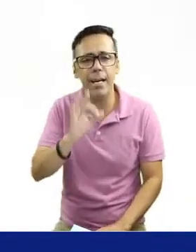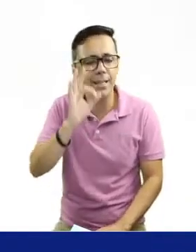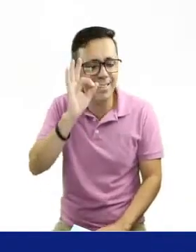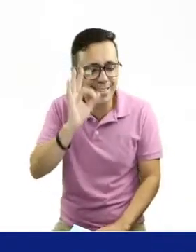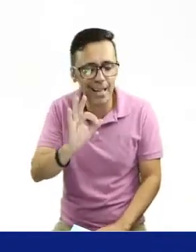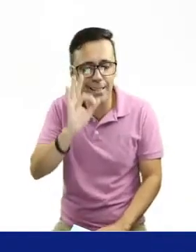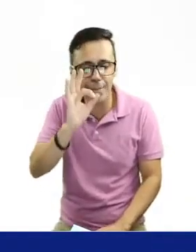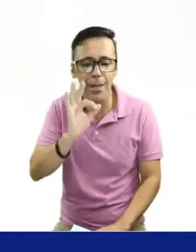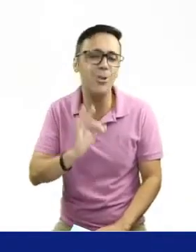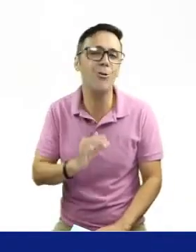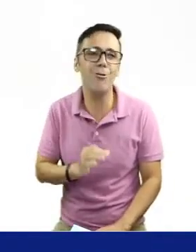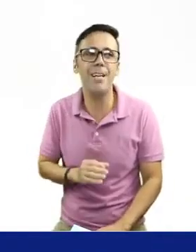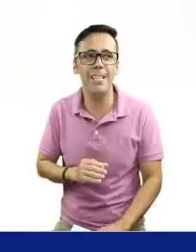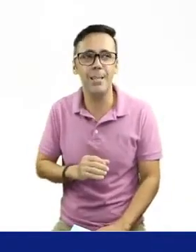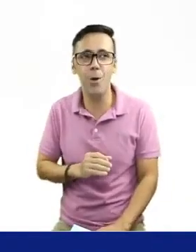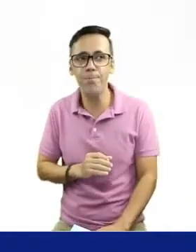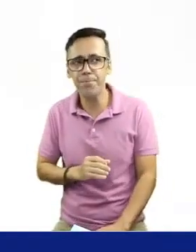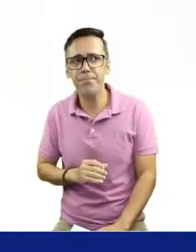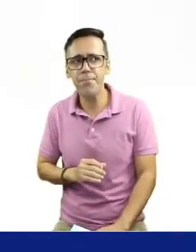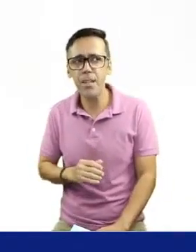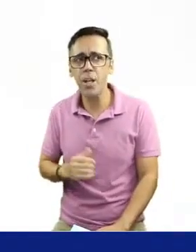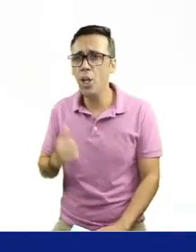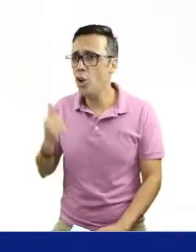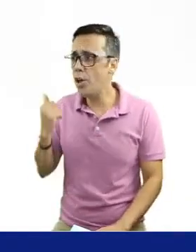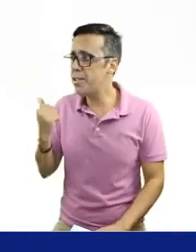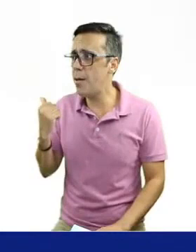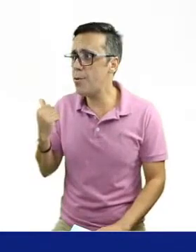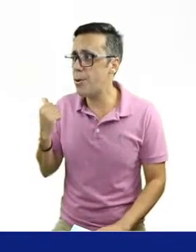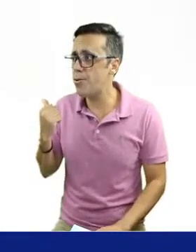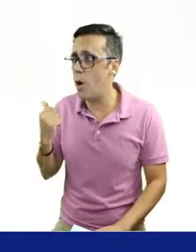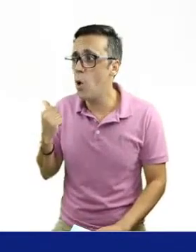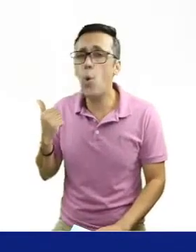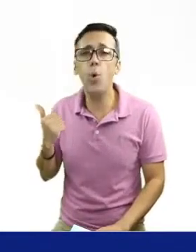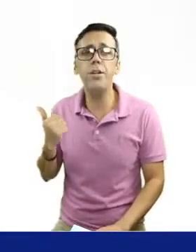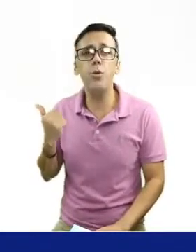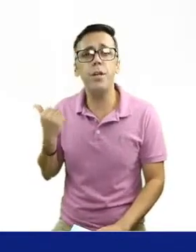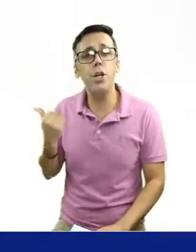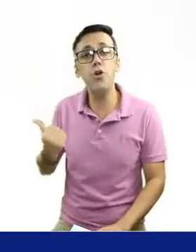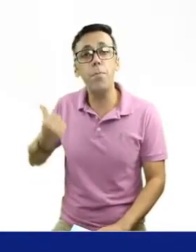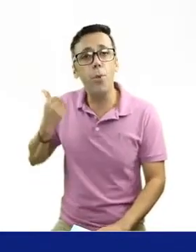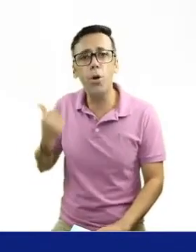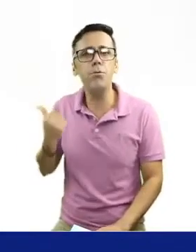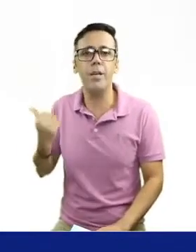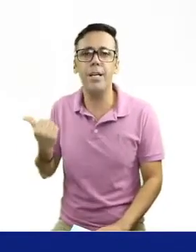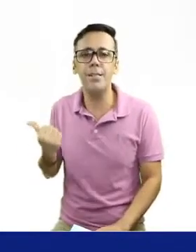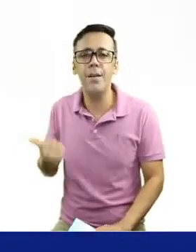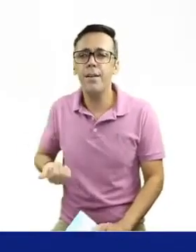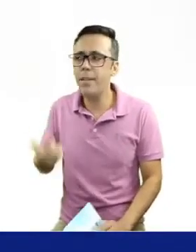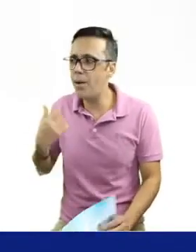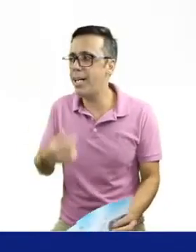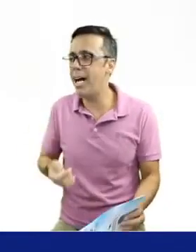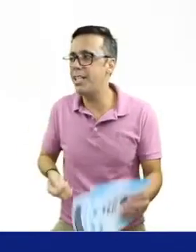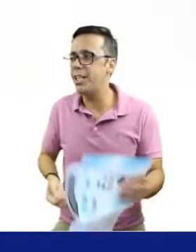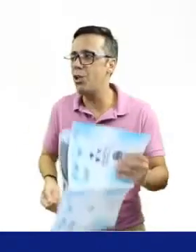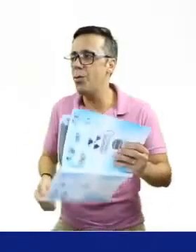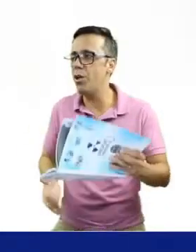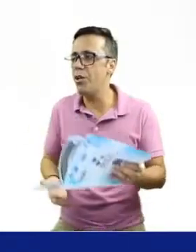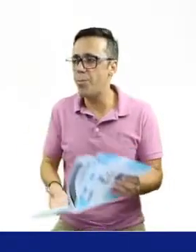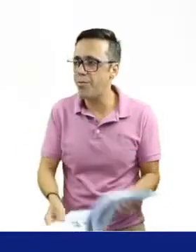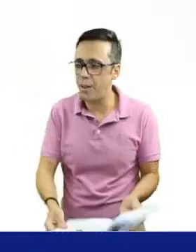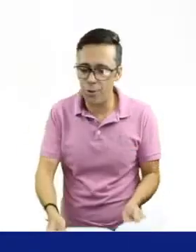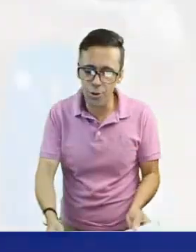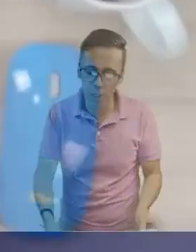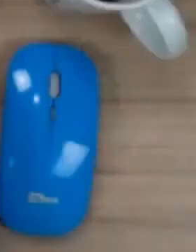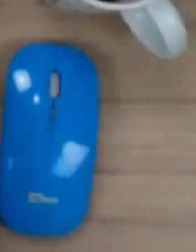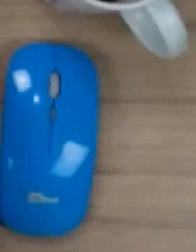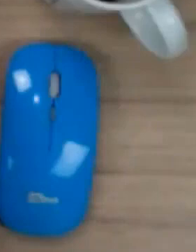pouquinho vocês vão sacar exatamente que eu tô falando tá bom e nós temos pessoal o conteúdo aqui de Português dá uma ligada aqui